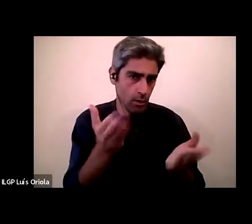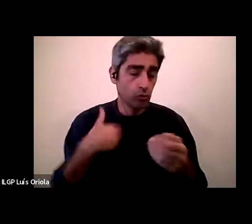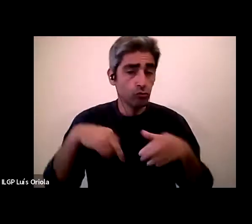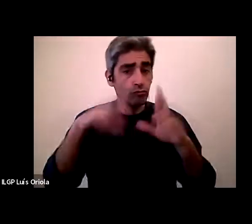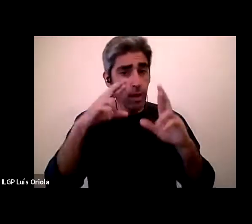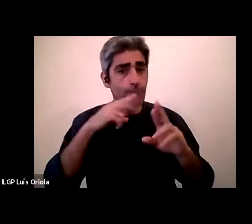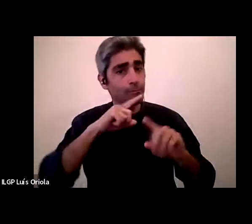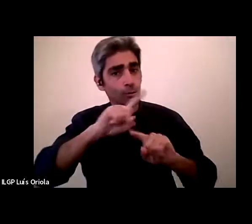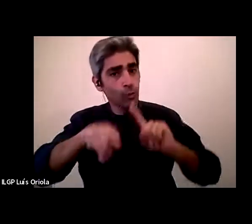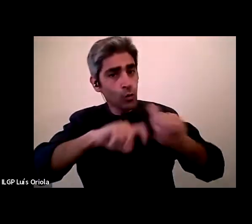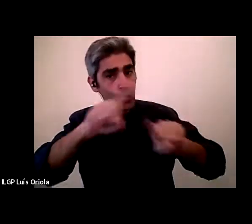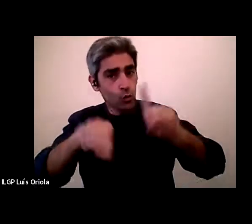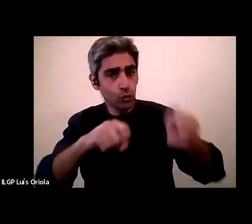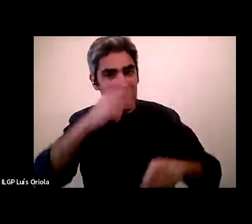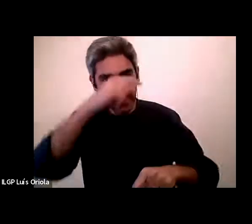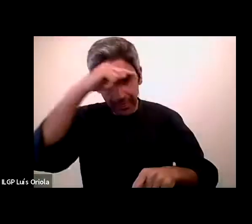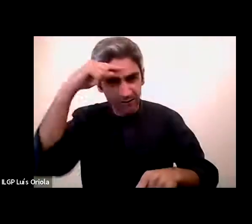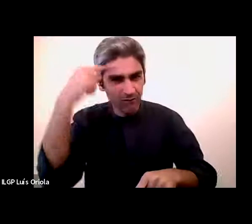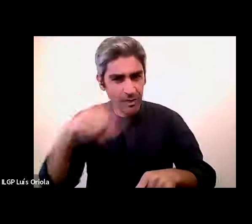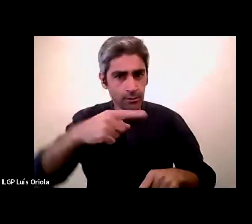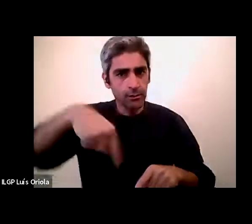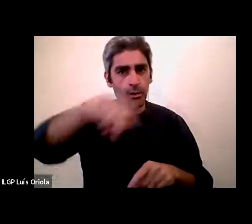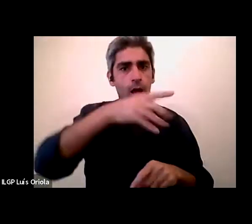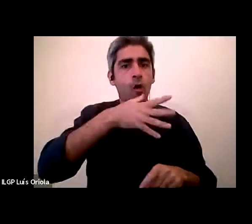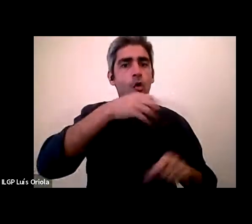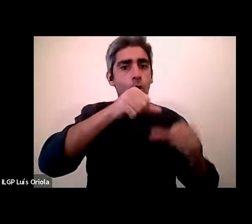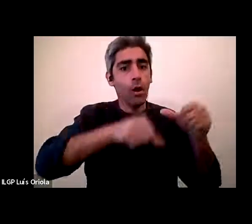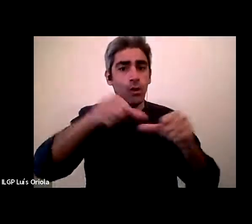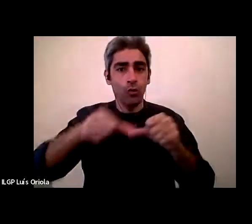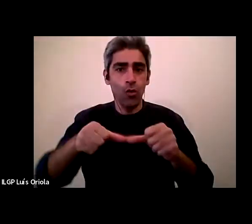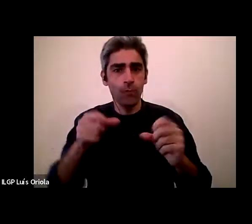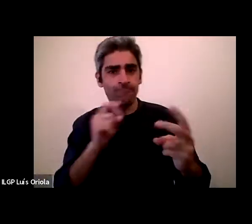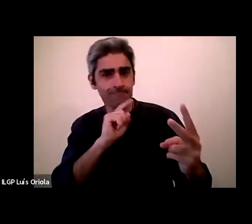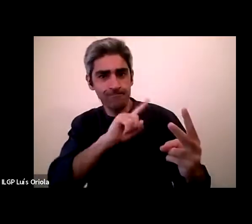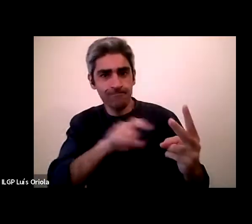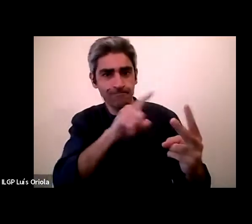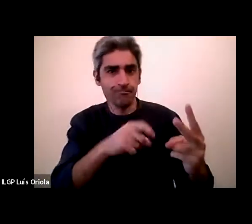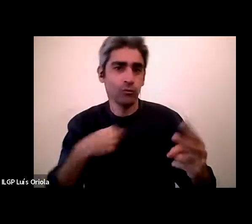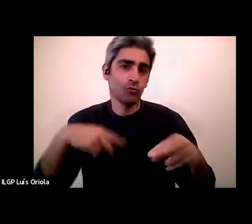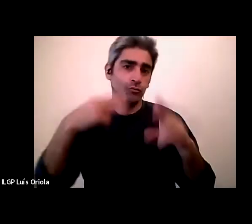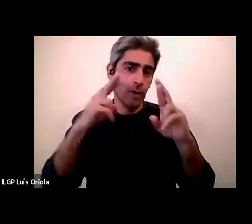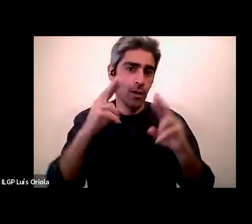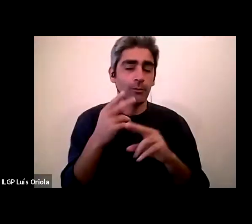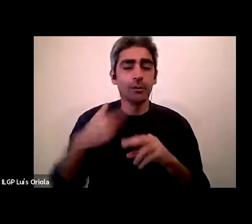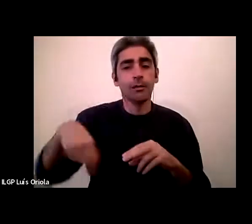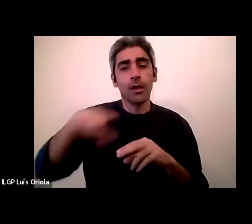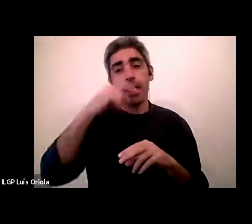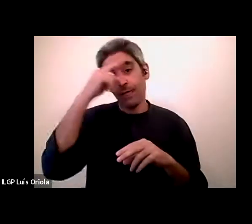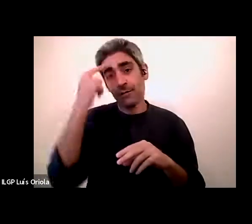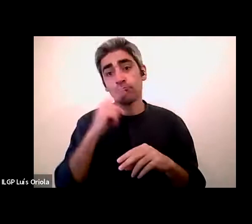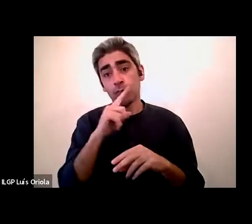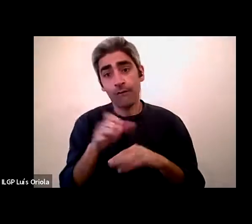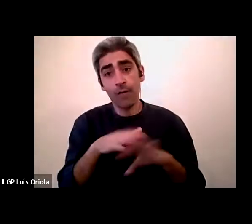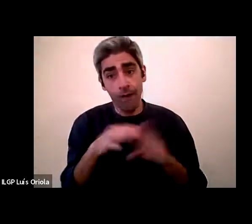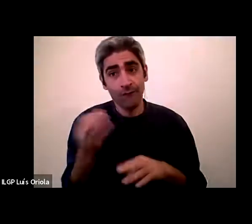perguntas difíceis aos nossos oradores, porque é com essas perguntas difíceis que do lado deste conjunto de organizações da